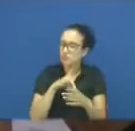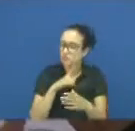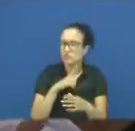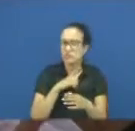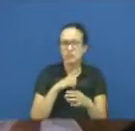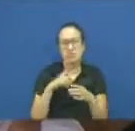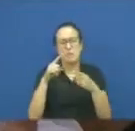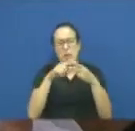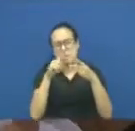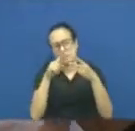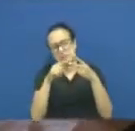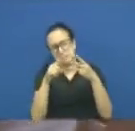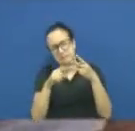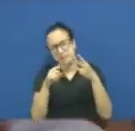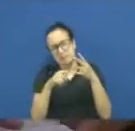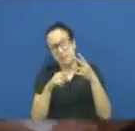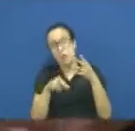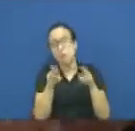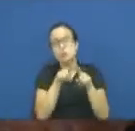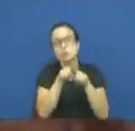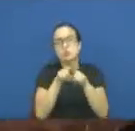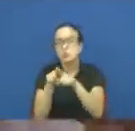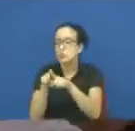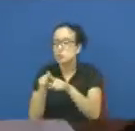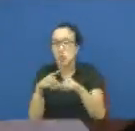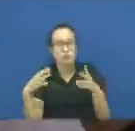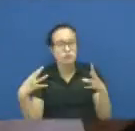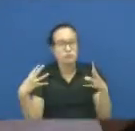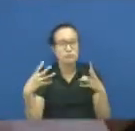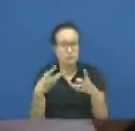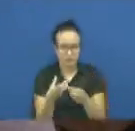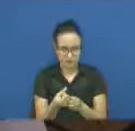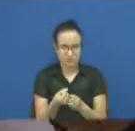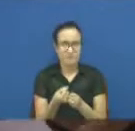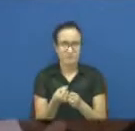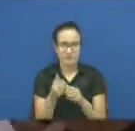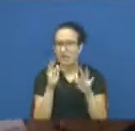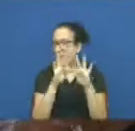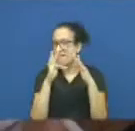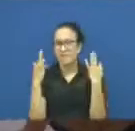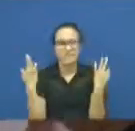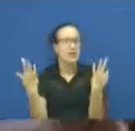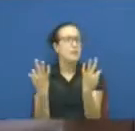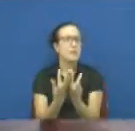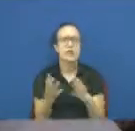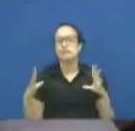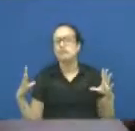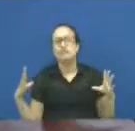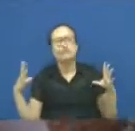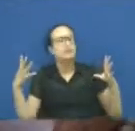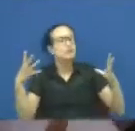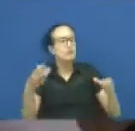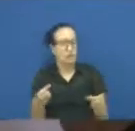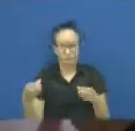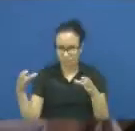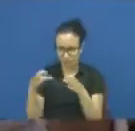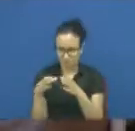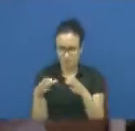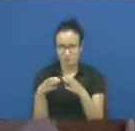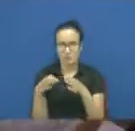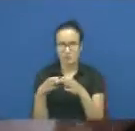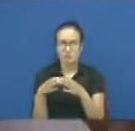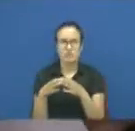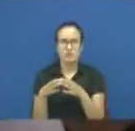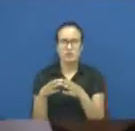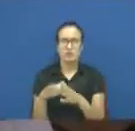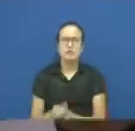por Célio, pelo Nego, então era praticamente a família Soares fazendo a história